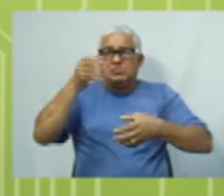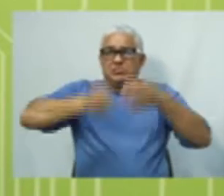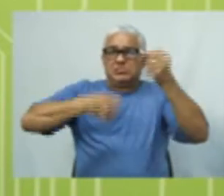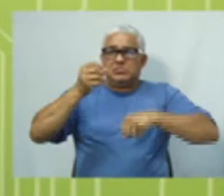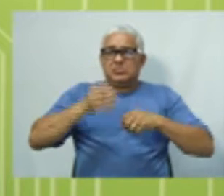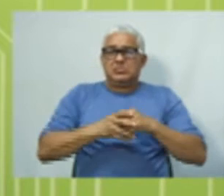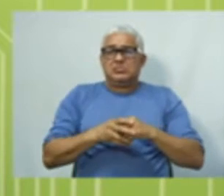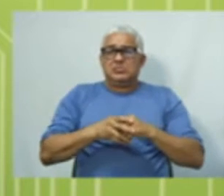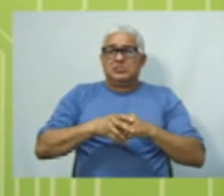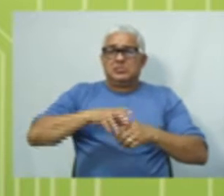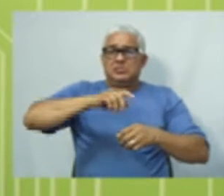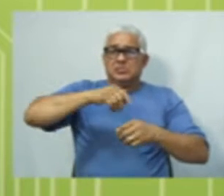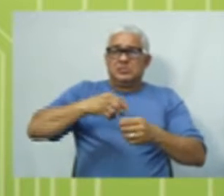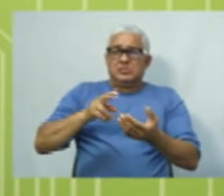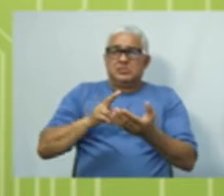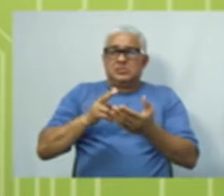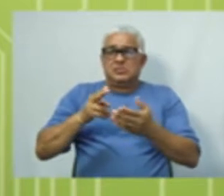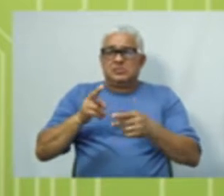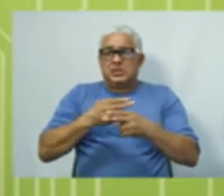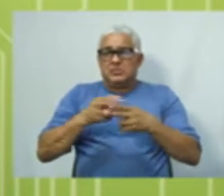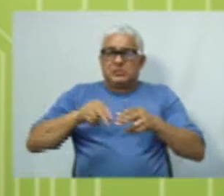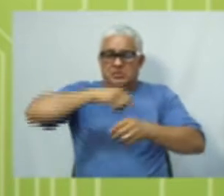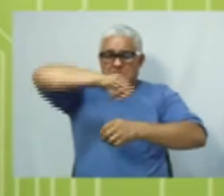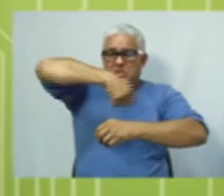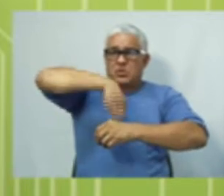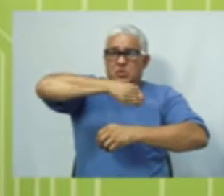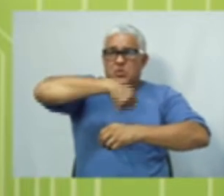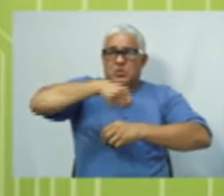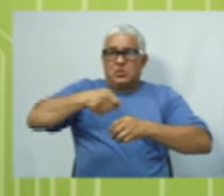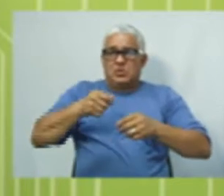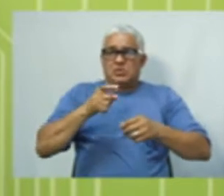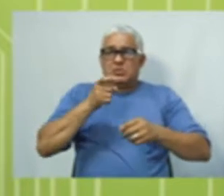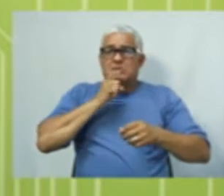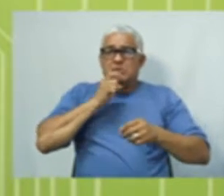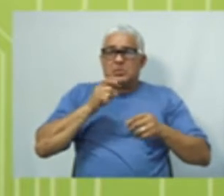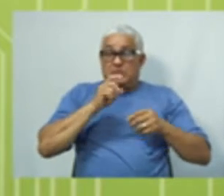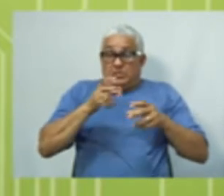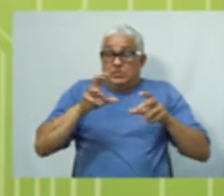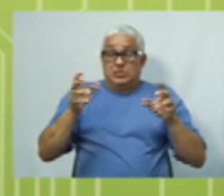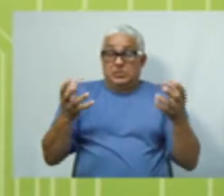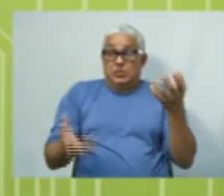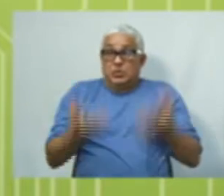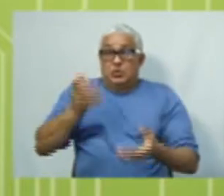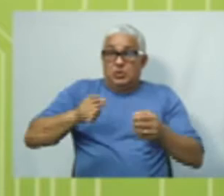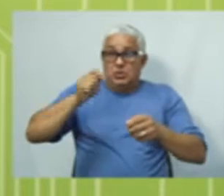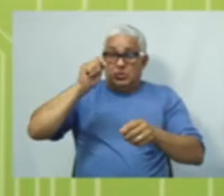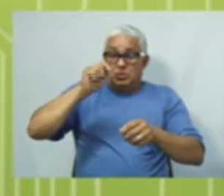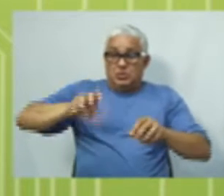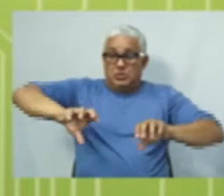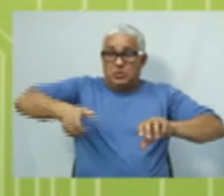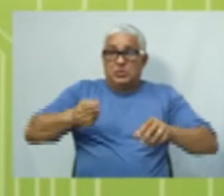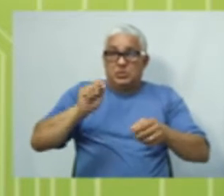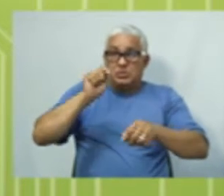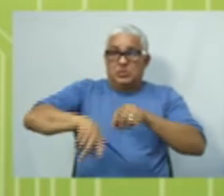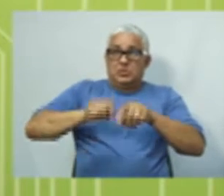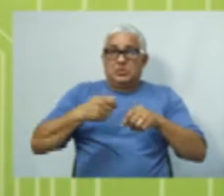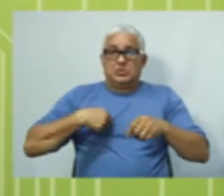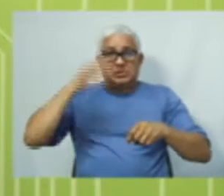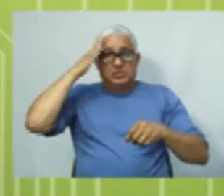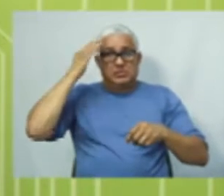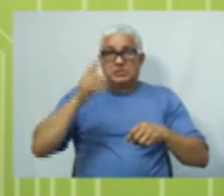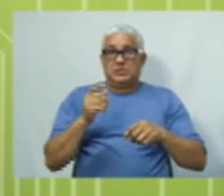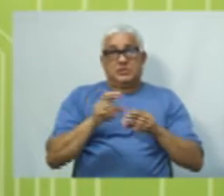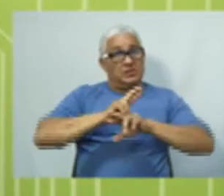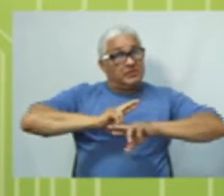manteiga. Bate tudo e açúcar, né? Bate tudo e coloca no forno. Mas a gente sabe que não é assim. Tenho certeza que